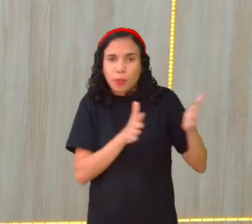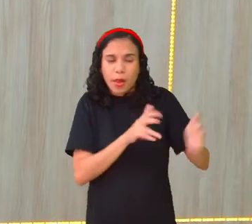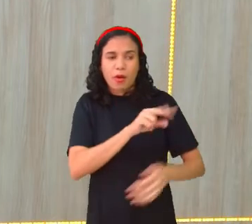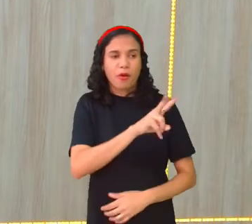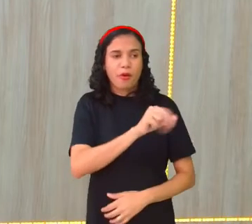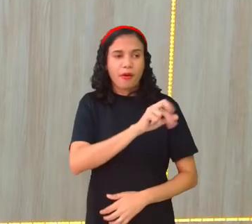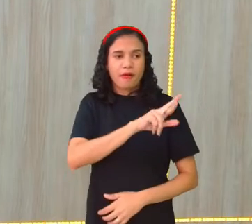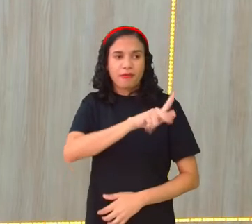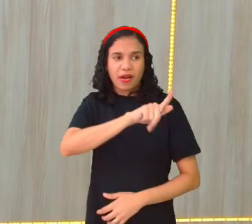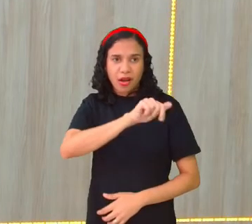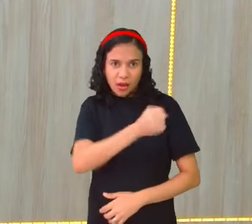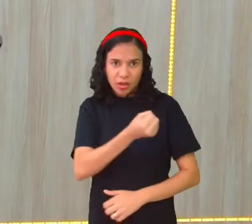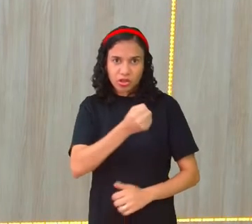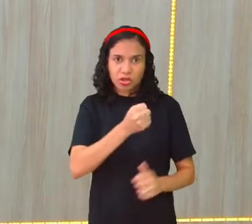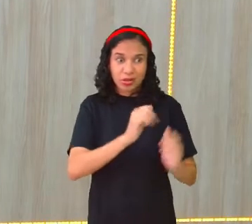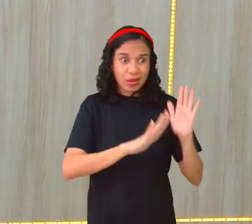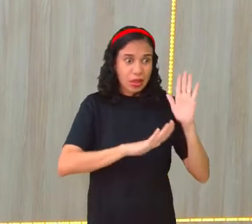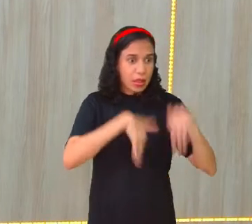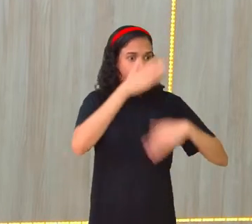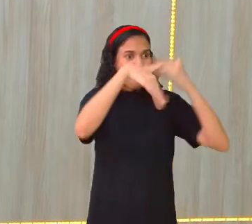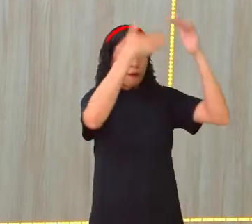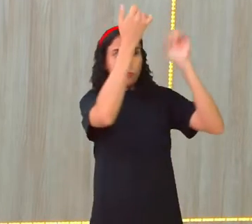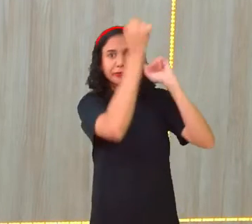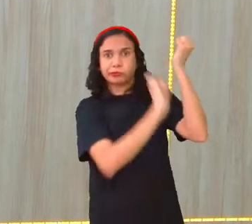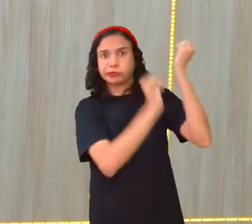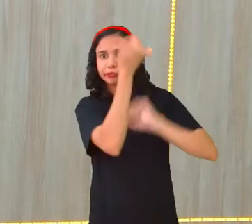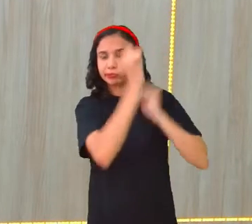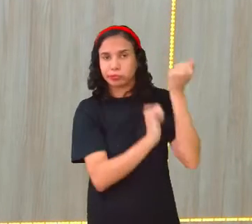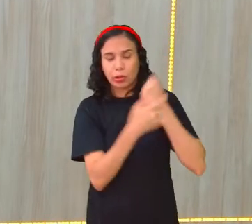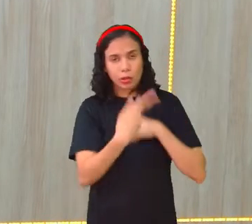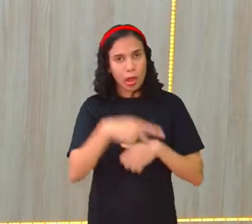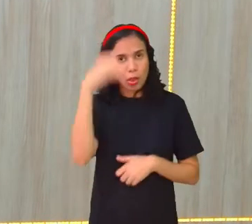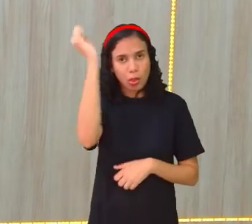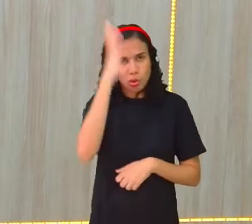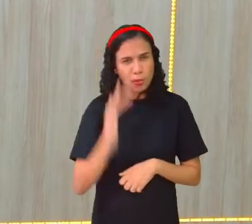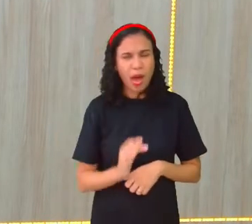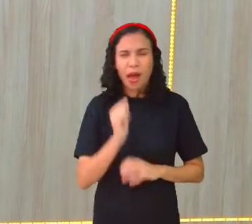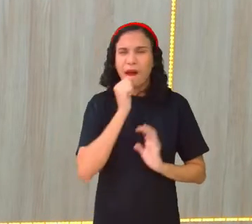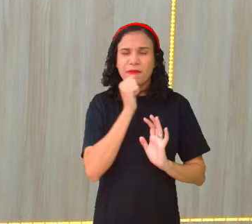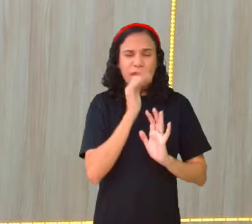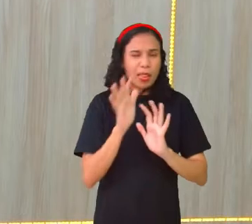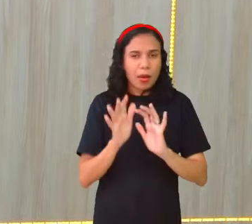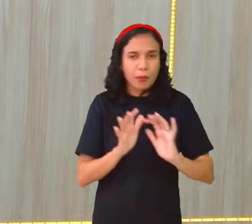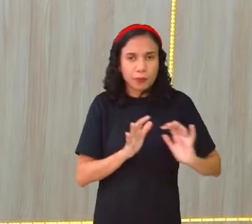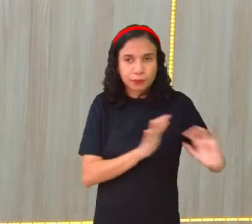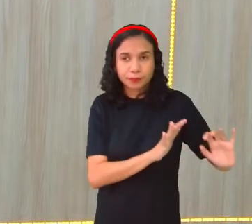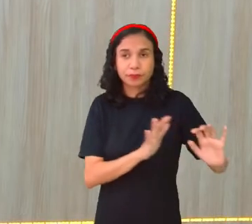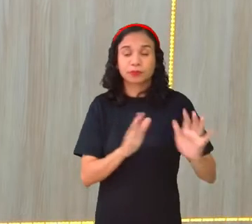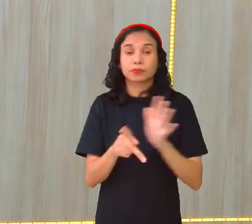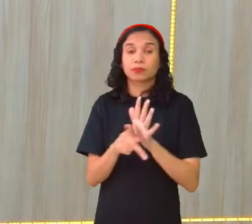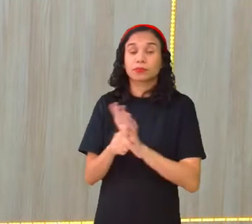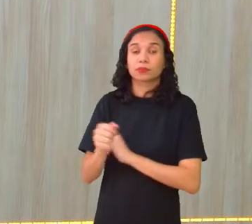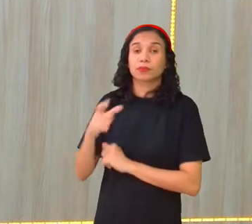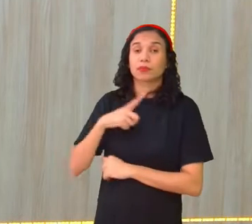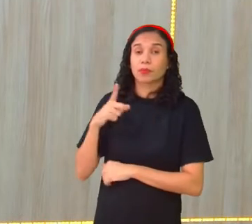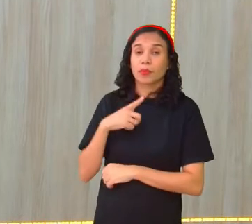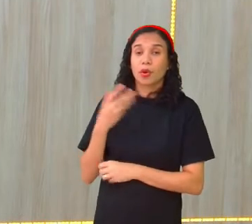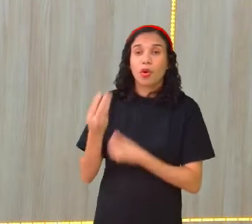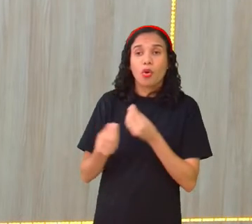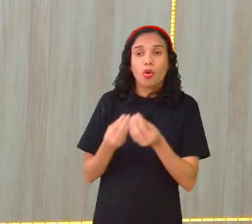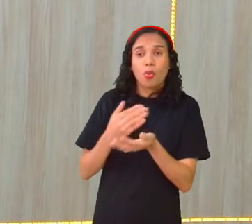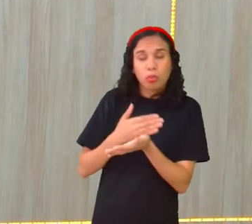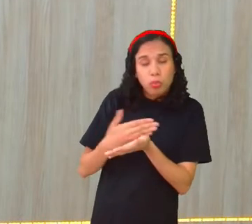né, que houve um grande crescimento industrial, um boom industrial, né? A gente chama esse momento aí de um